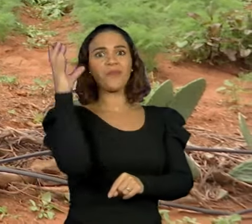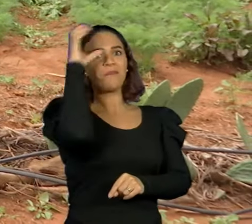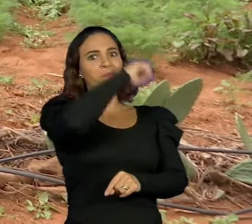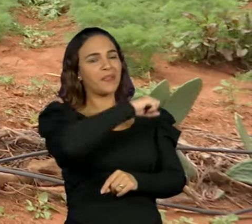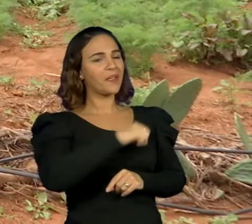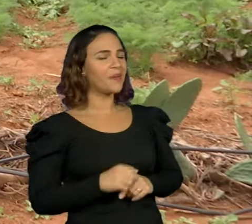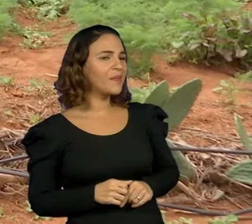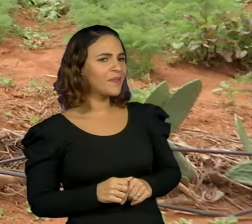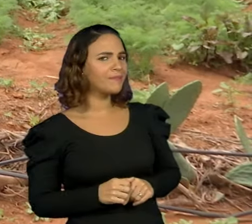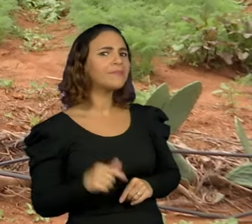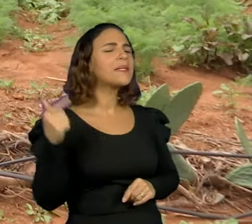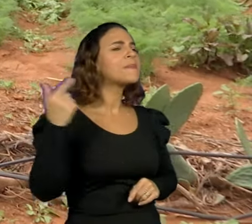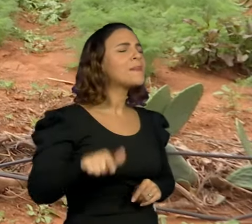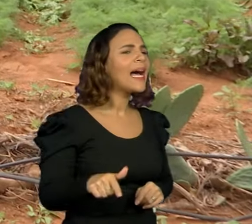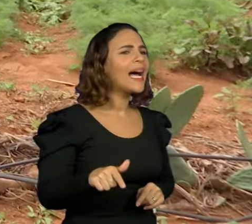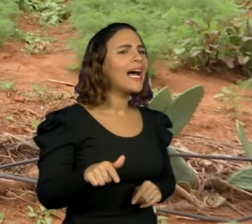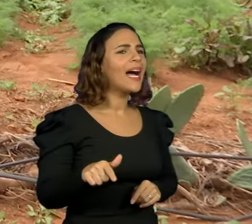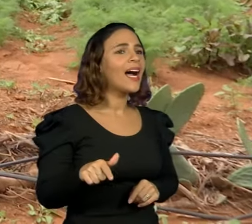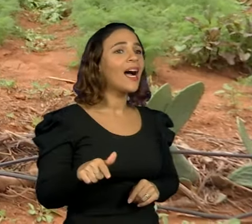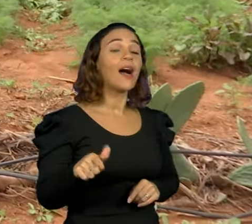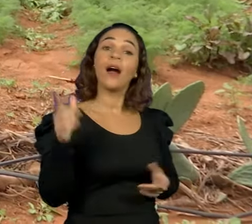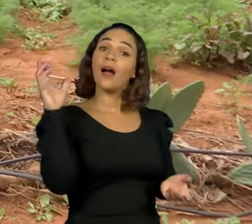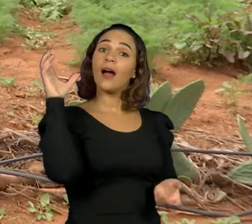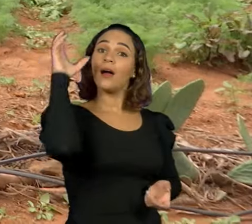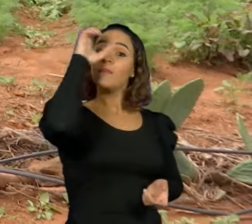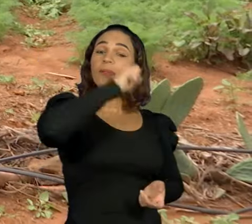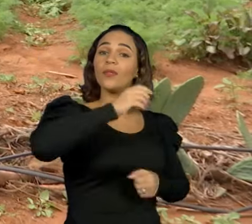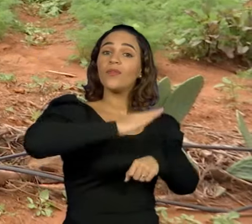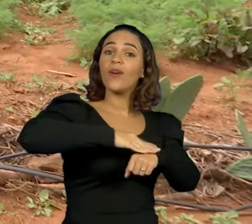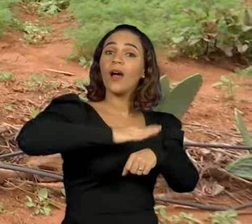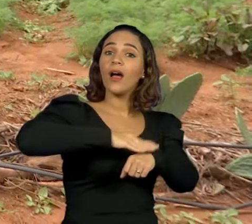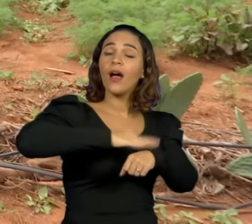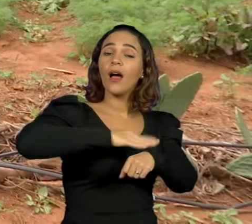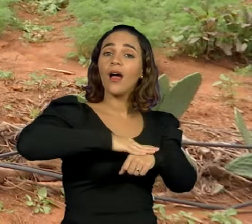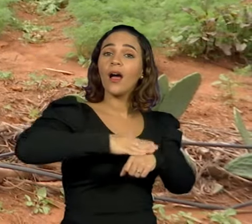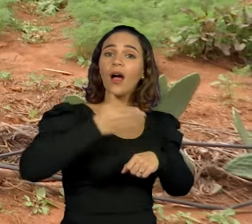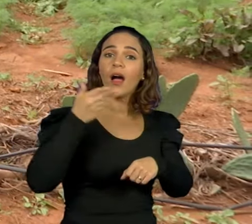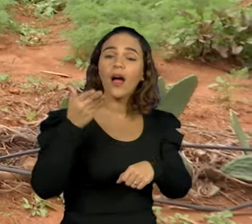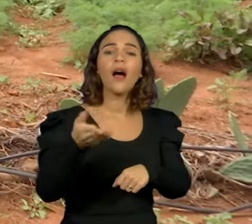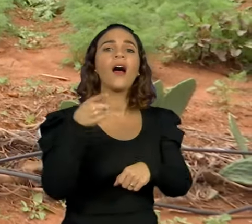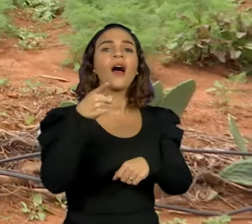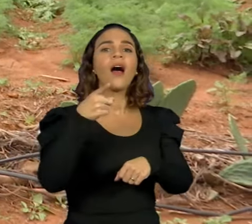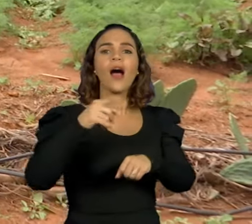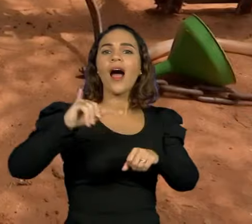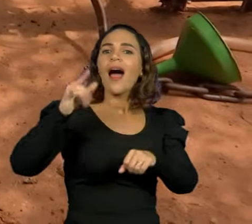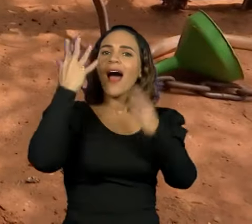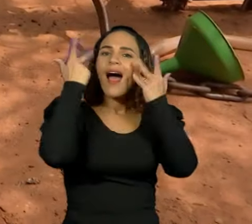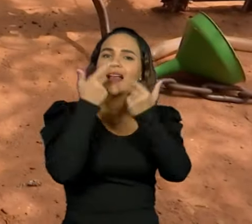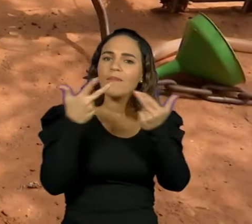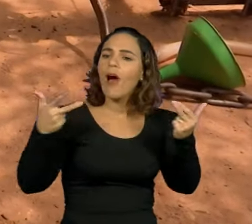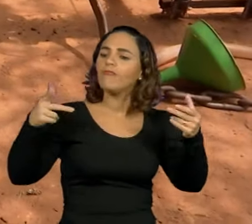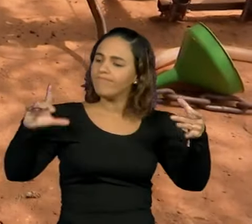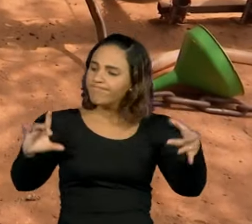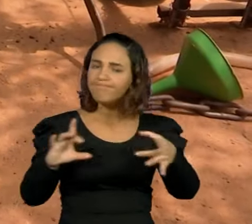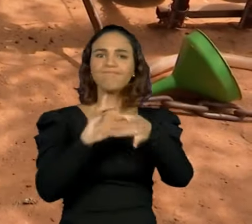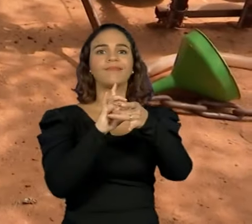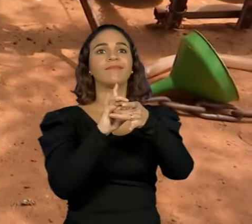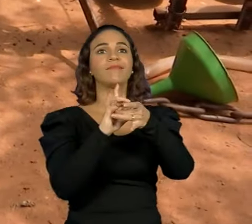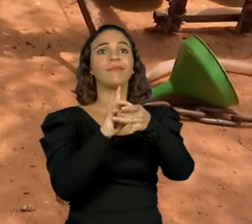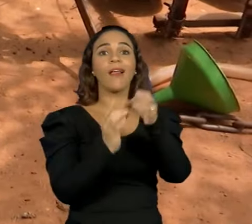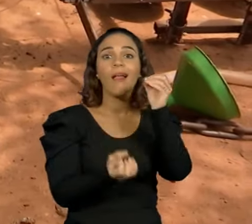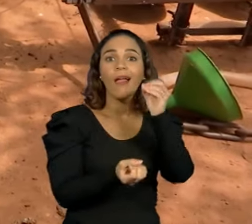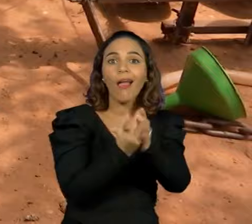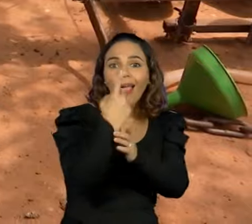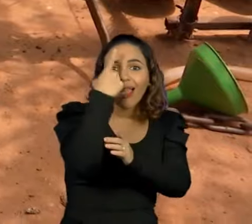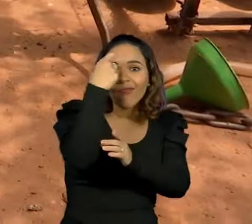aprendeu a trabalhar com os animais também. Confeccionar